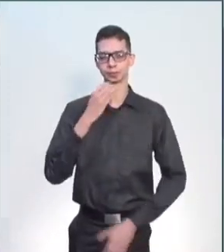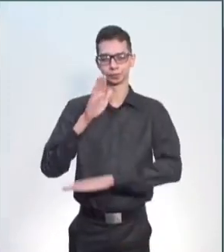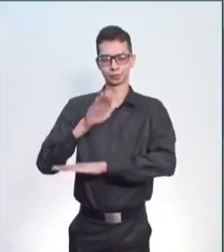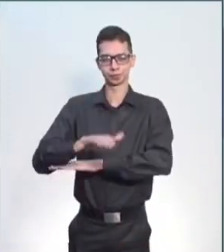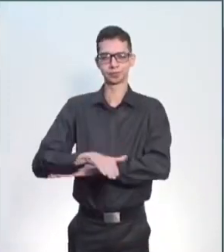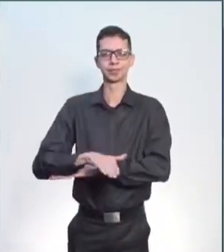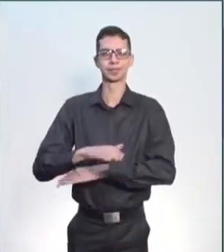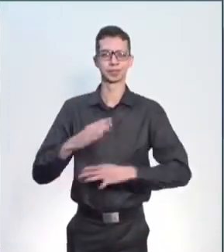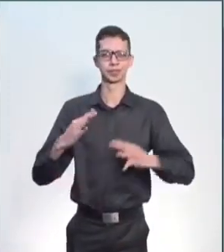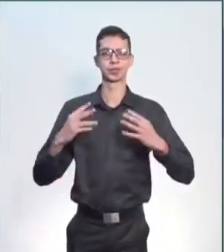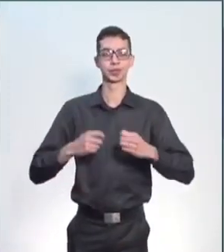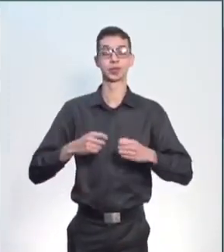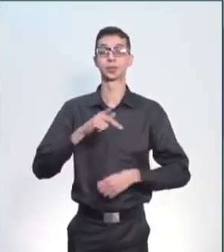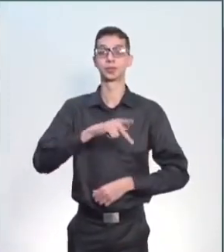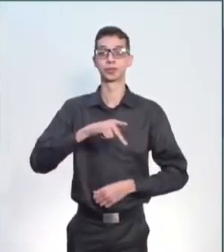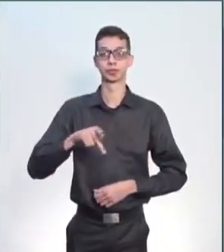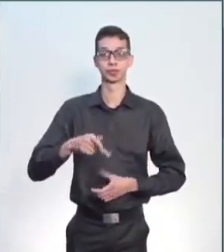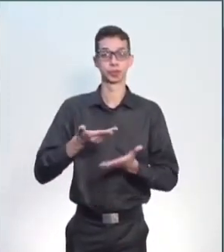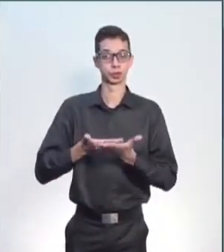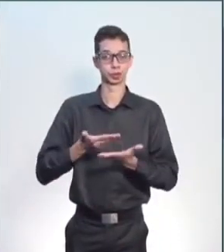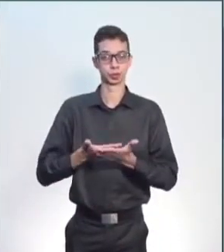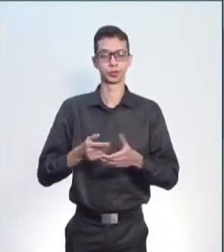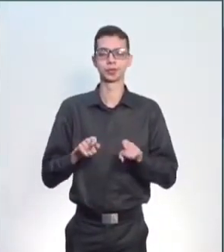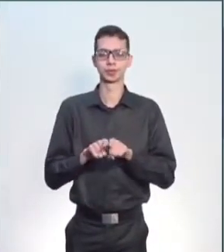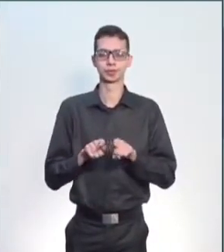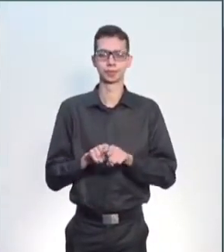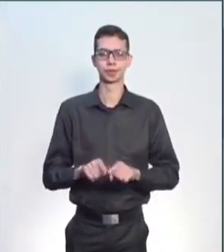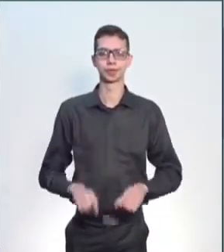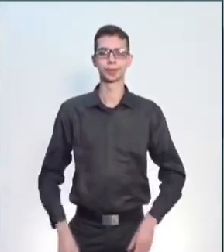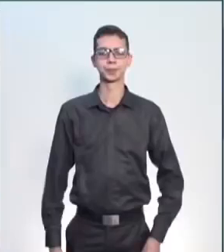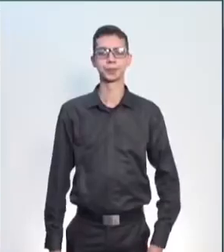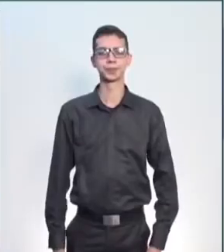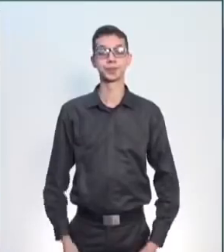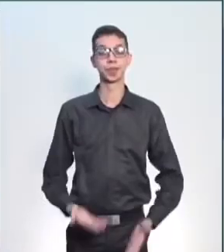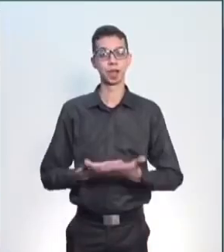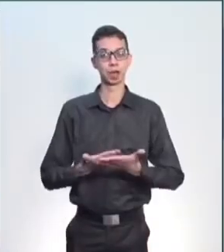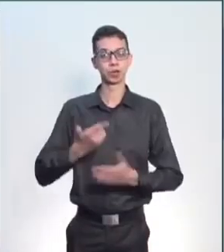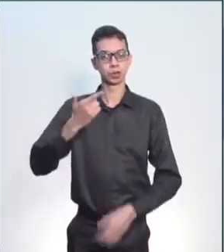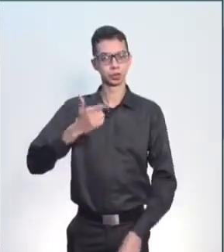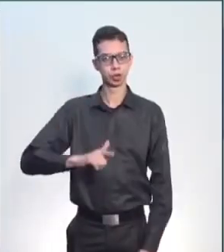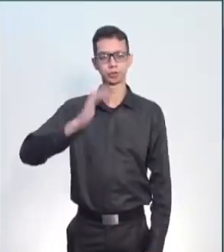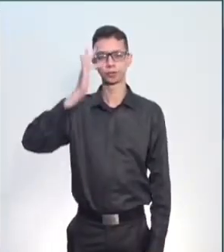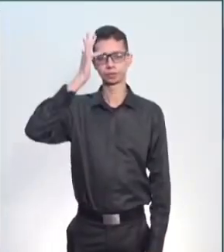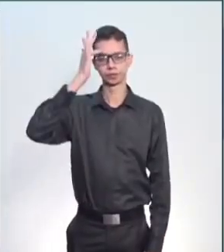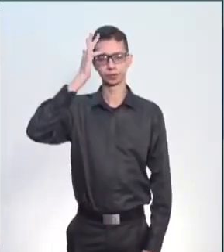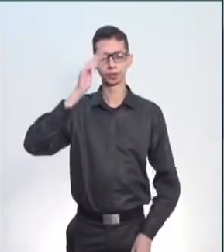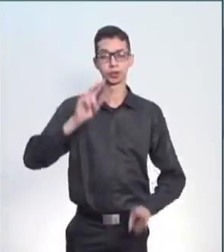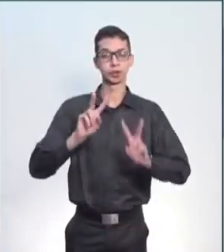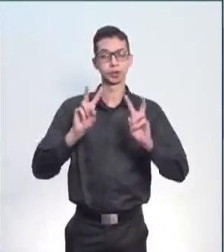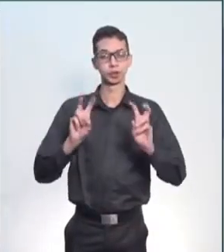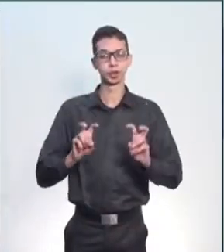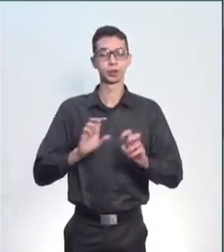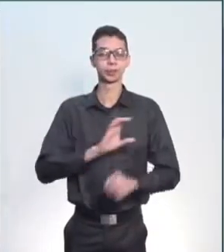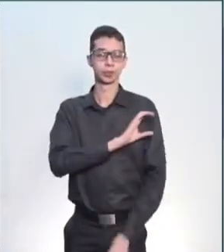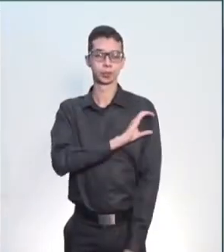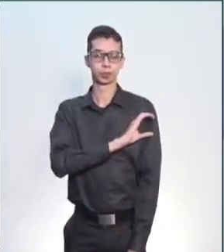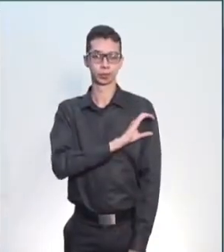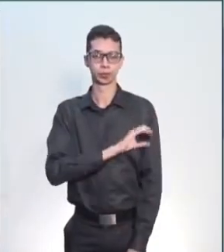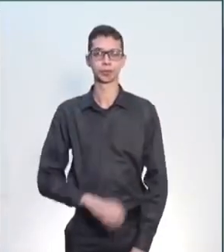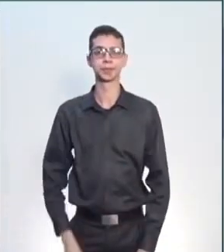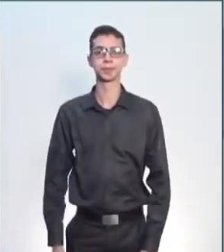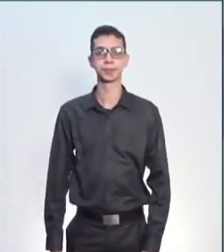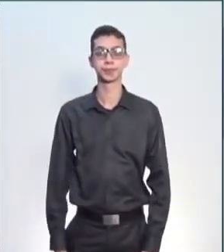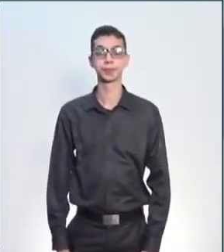tarde a todos, professores, estudantes. Essa é mais uma aula de filosofia do ensino médio,